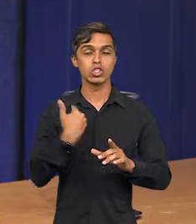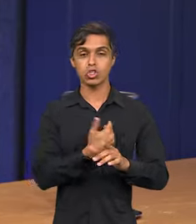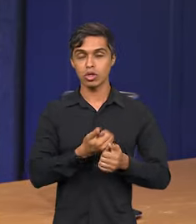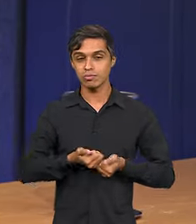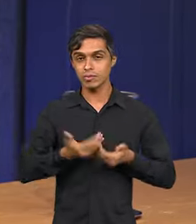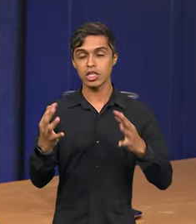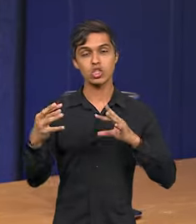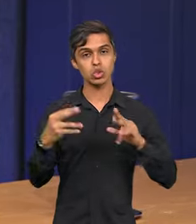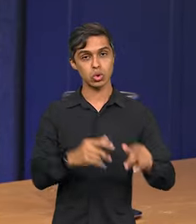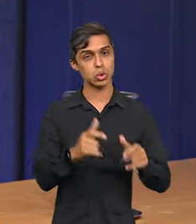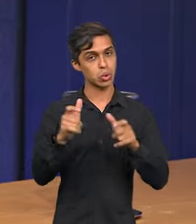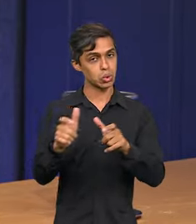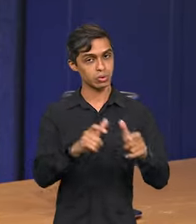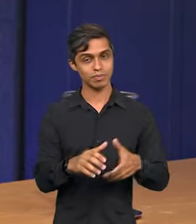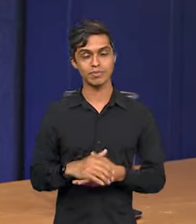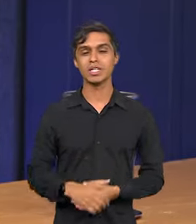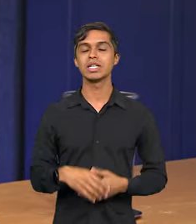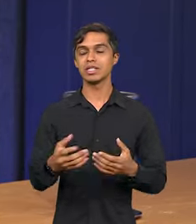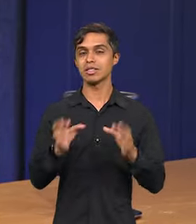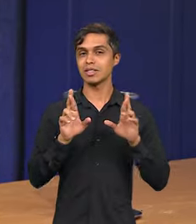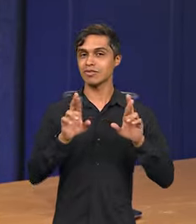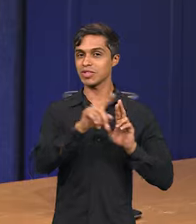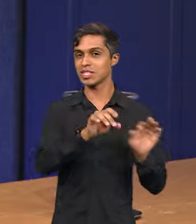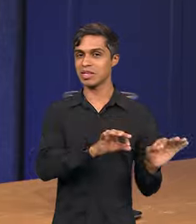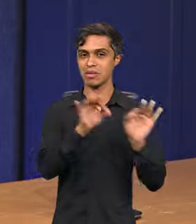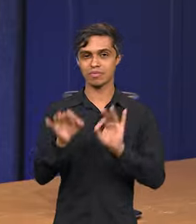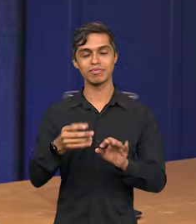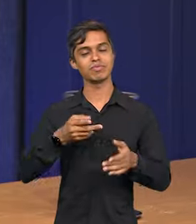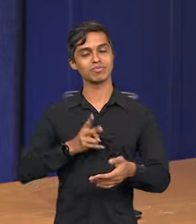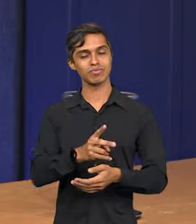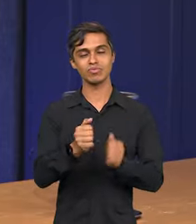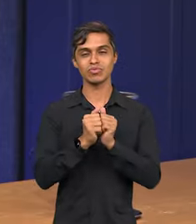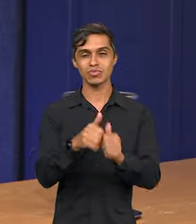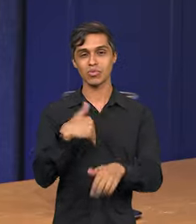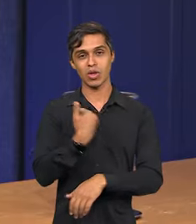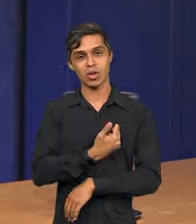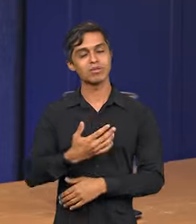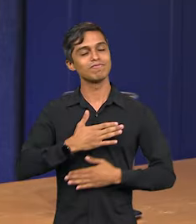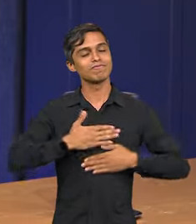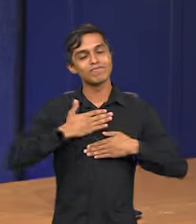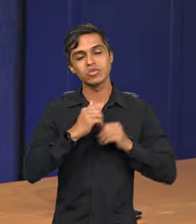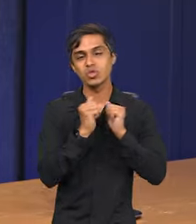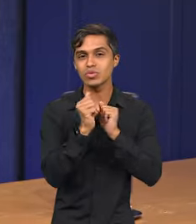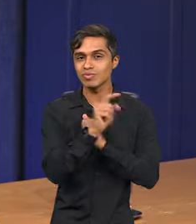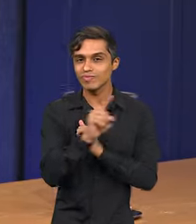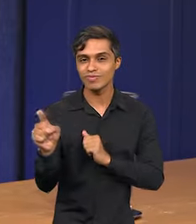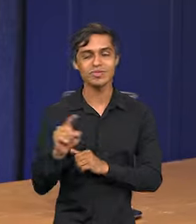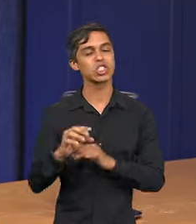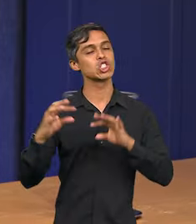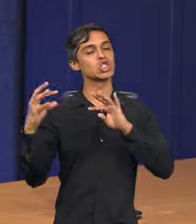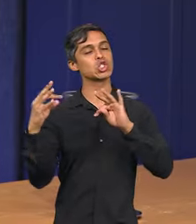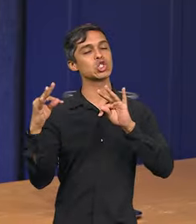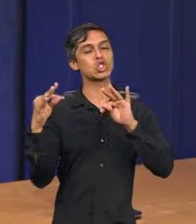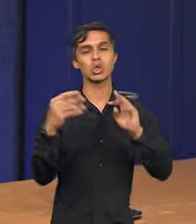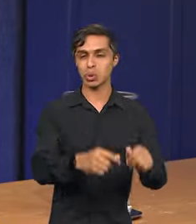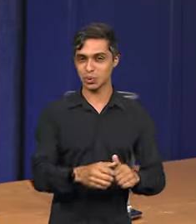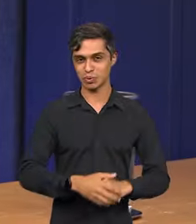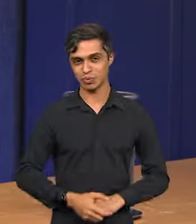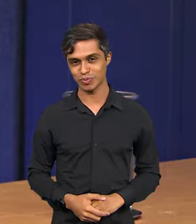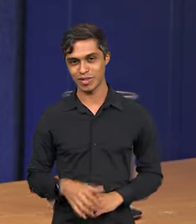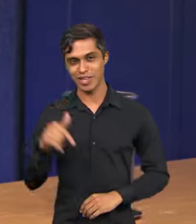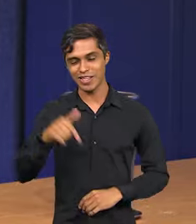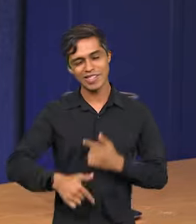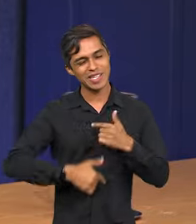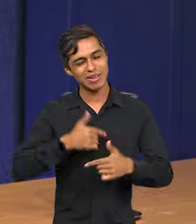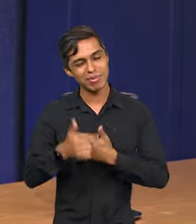disposição a gente espera que vocês acompanhem também fica com a gente é um um prazer de estar com vocês todas e